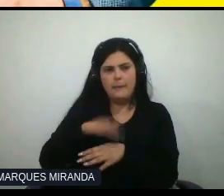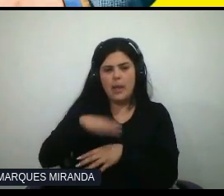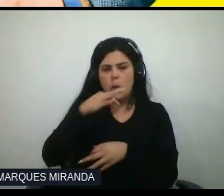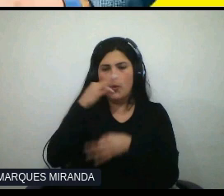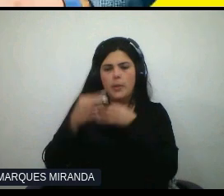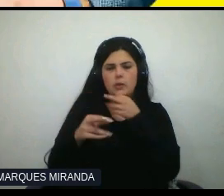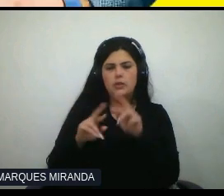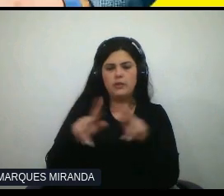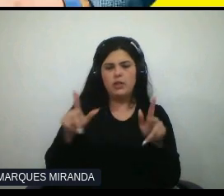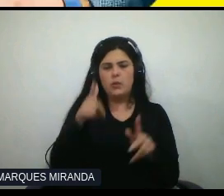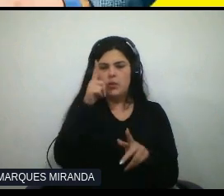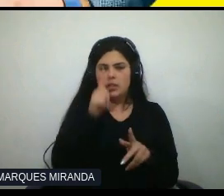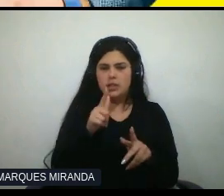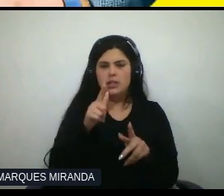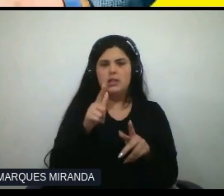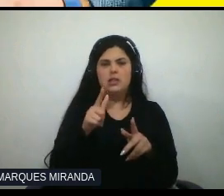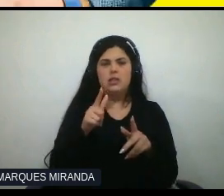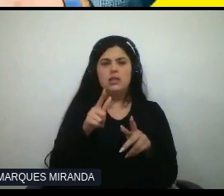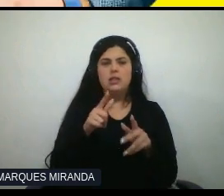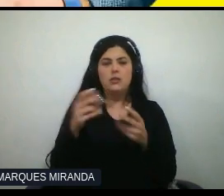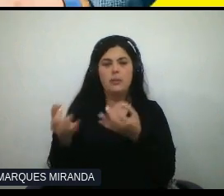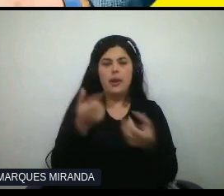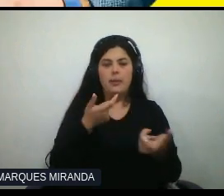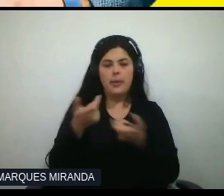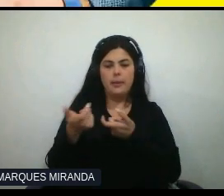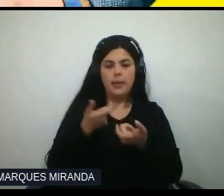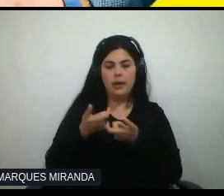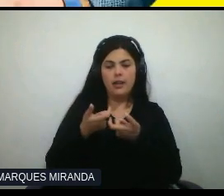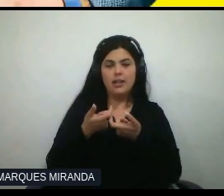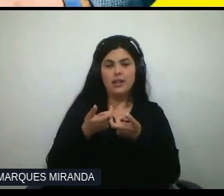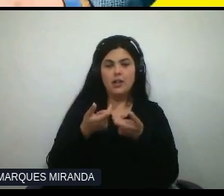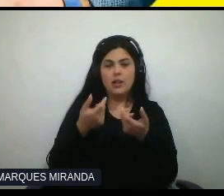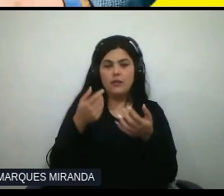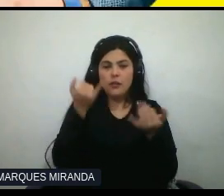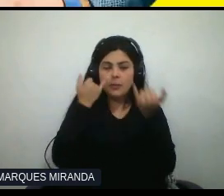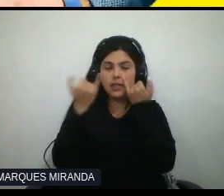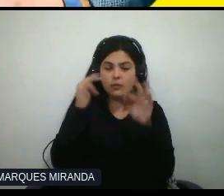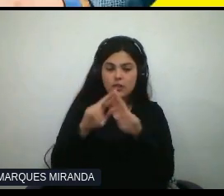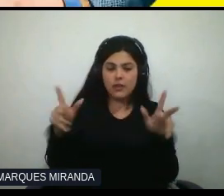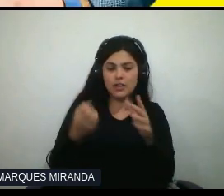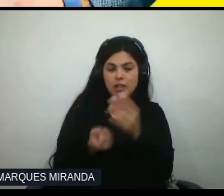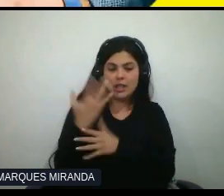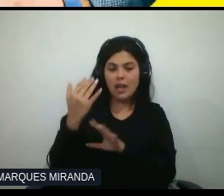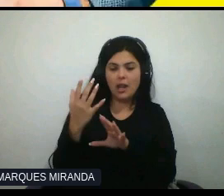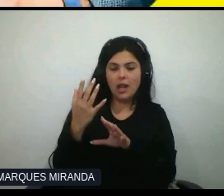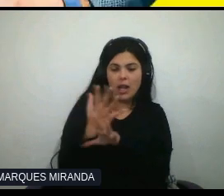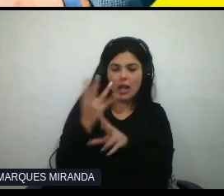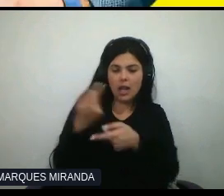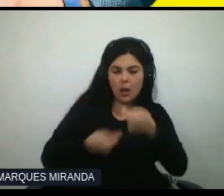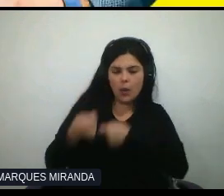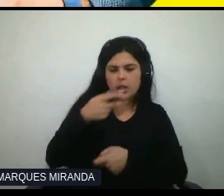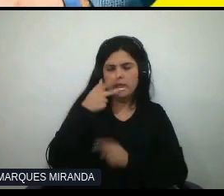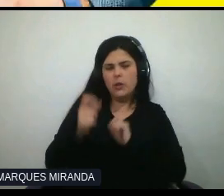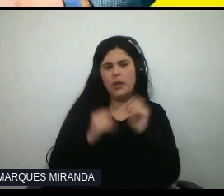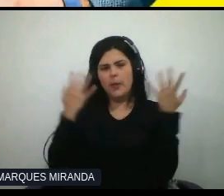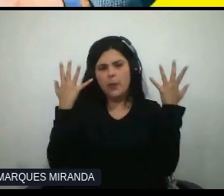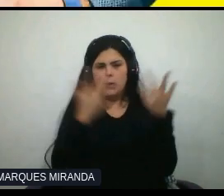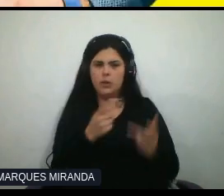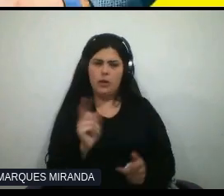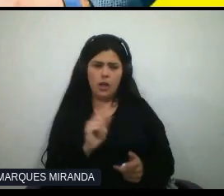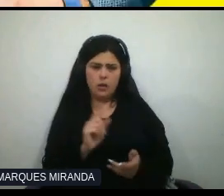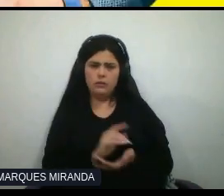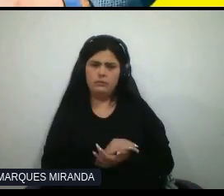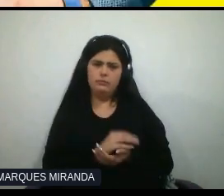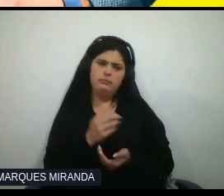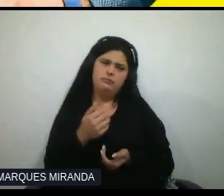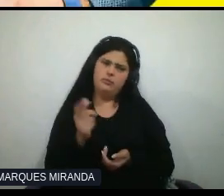gente vai ter, backgrounds diferentes, isso vai gerar negócios. Então, não é só um ponto de vista de falar, estamos bonito na foto. Primeiro que não é